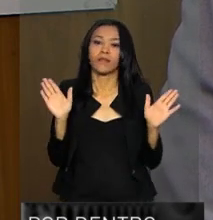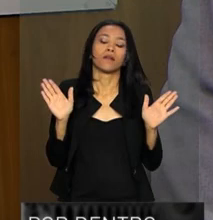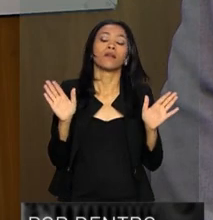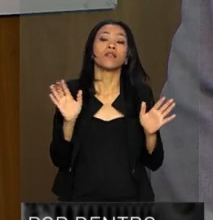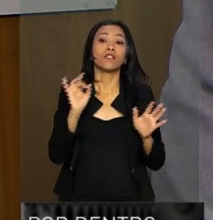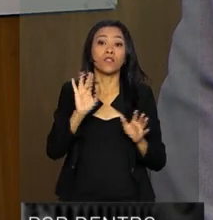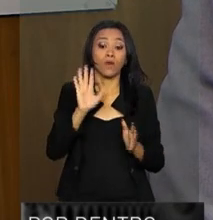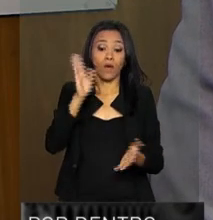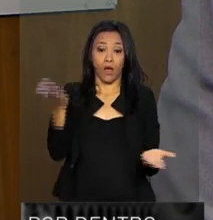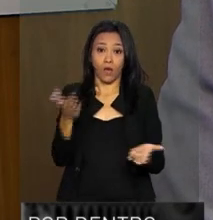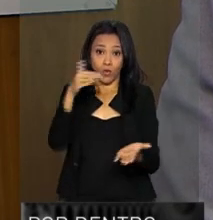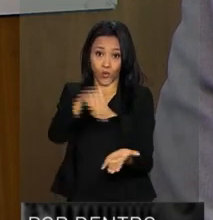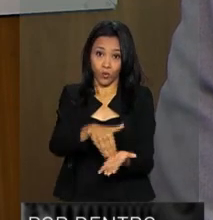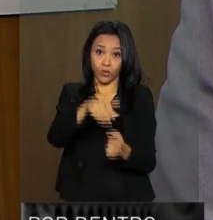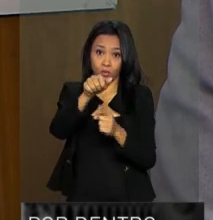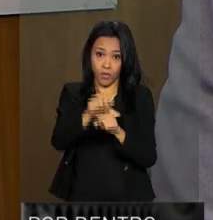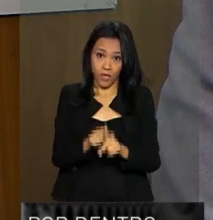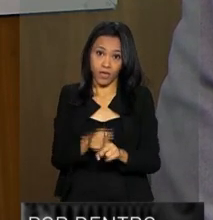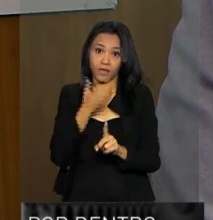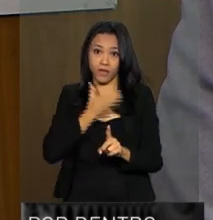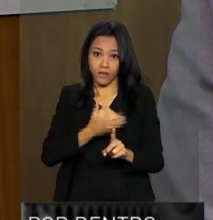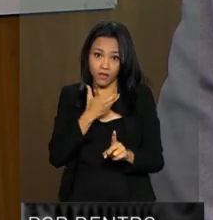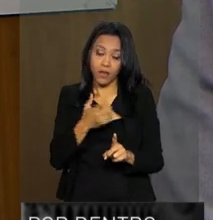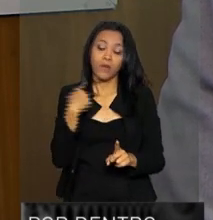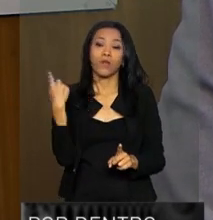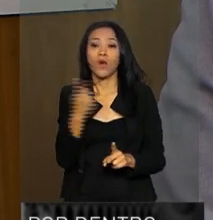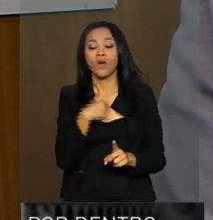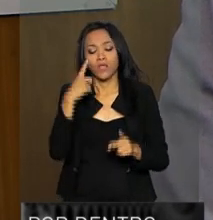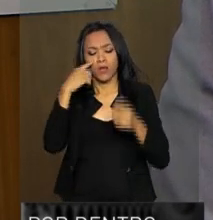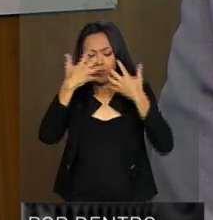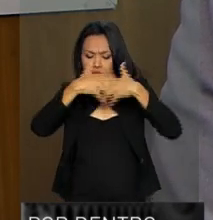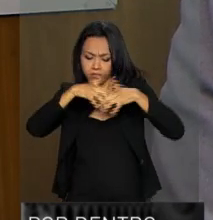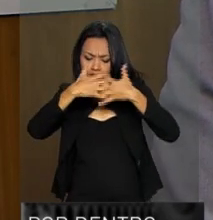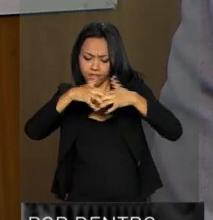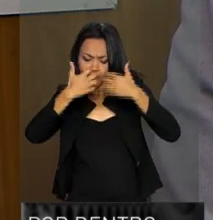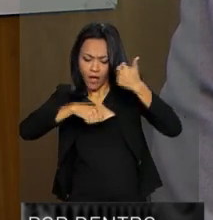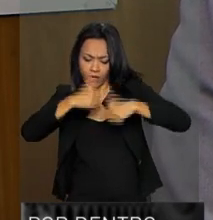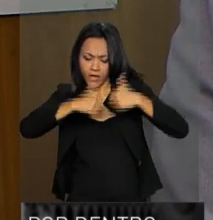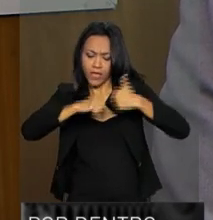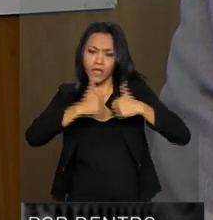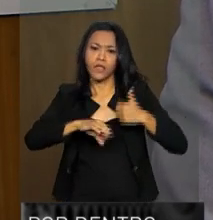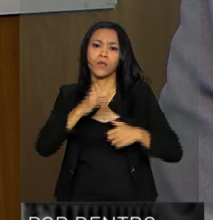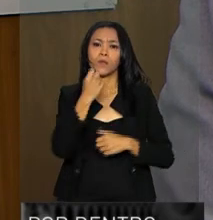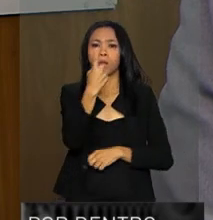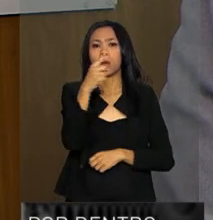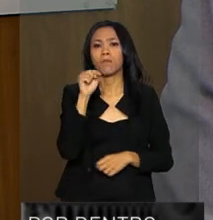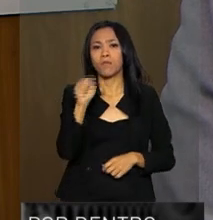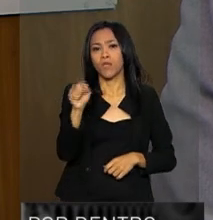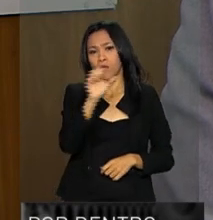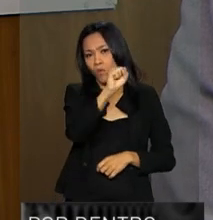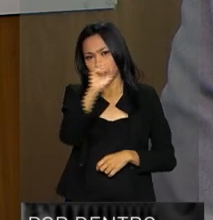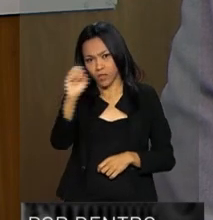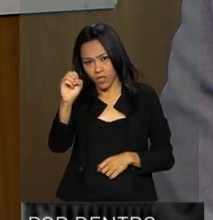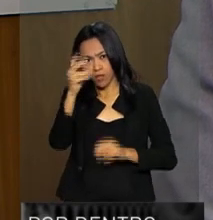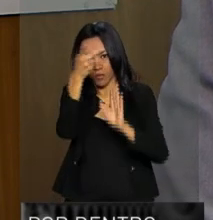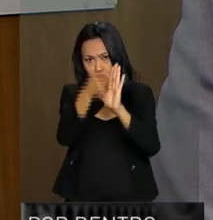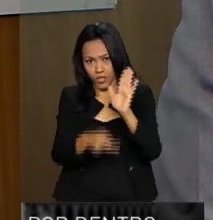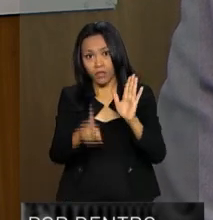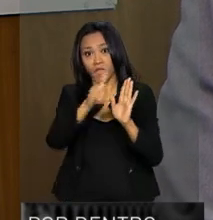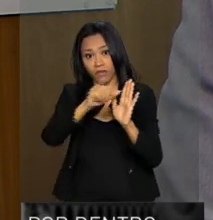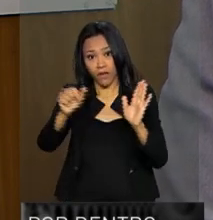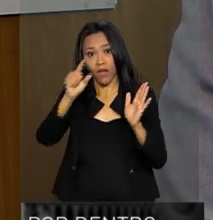mês de dezembro nós estamos analisando 1800 é projetos que receberão recursos então acho que